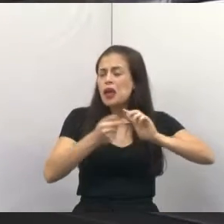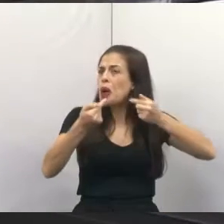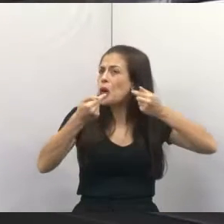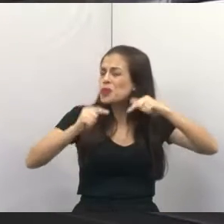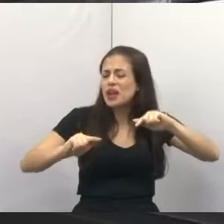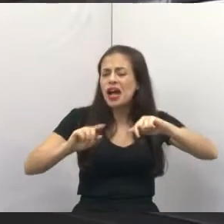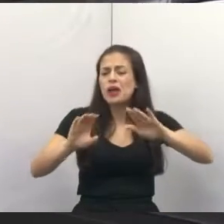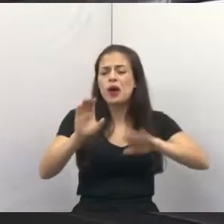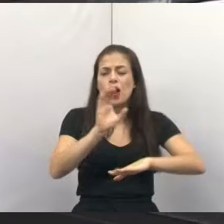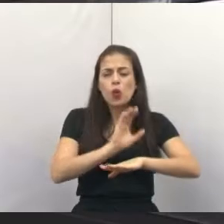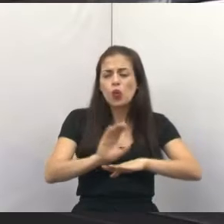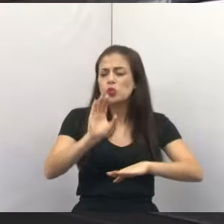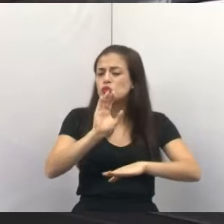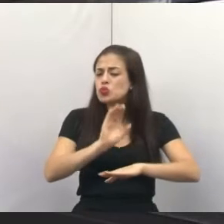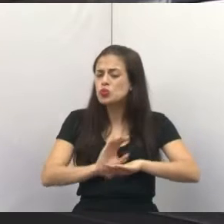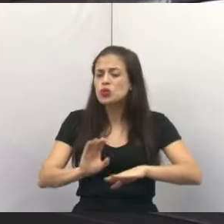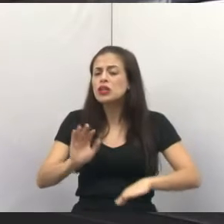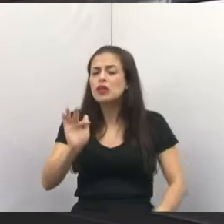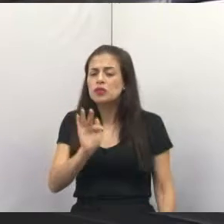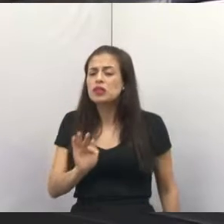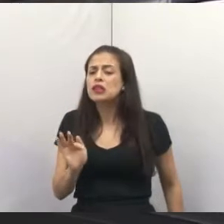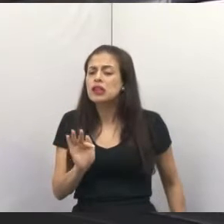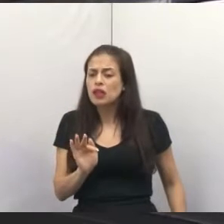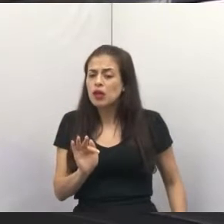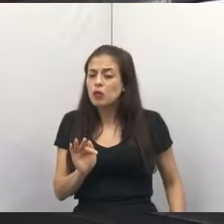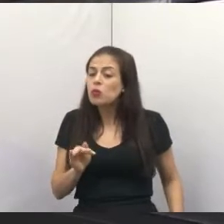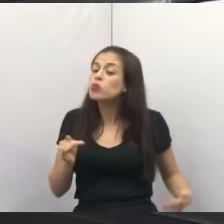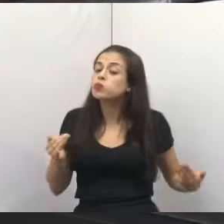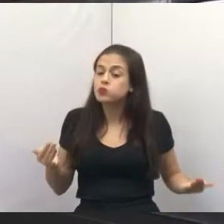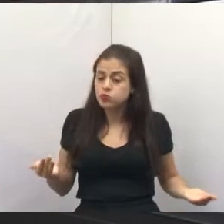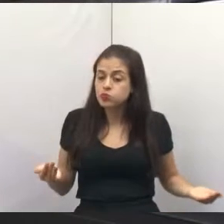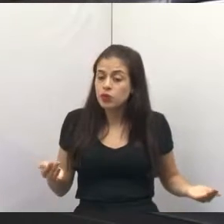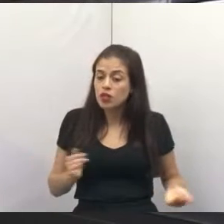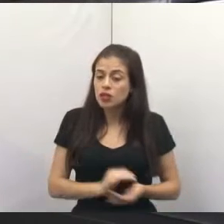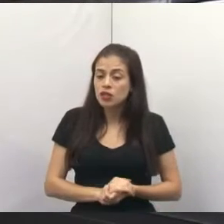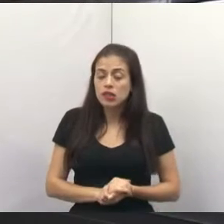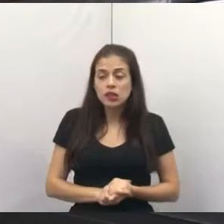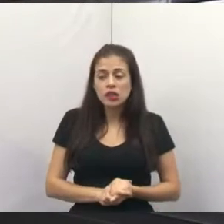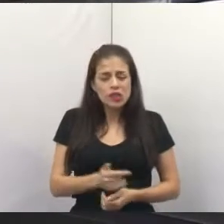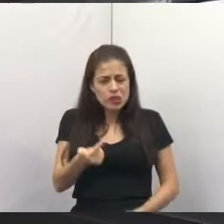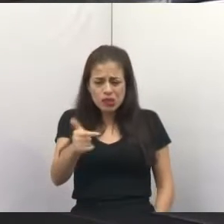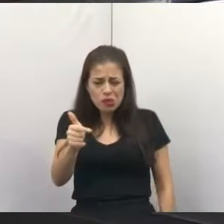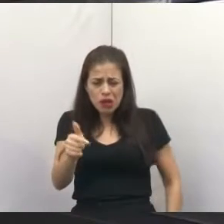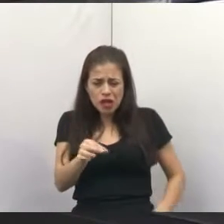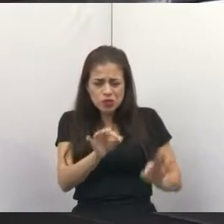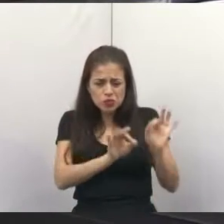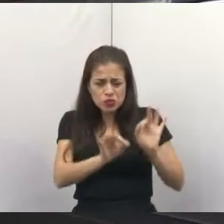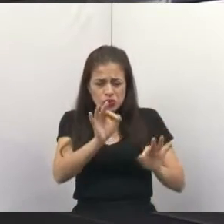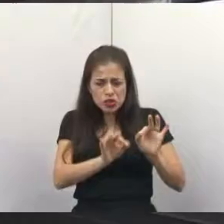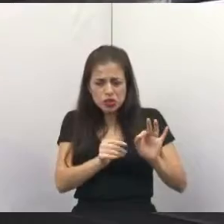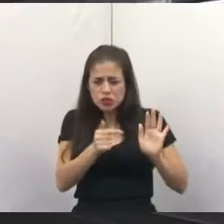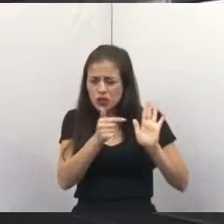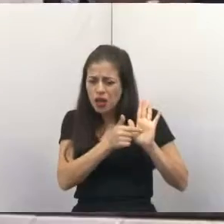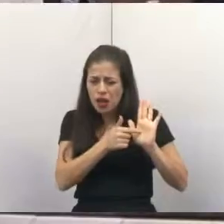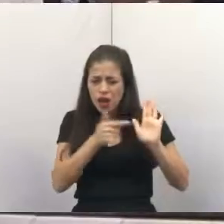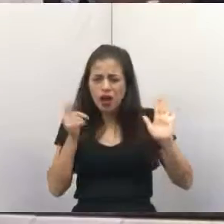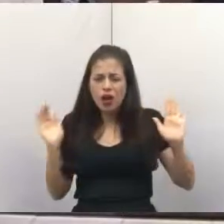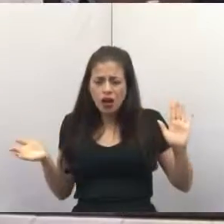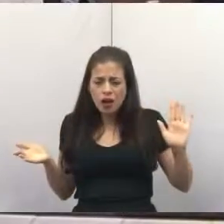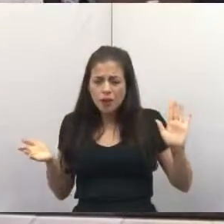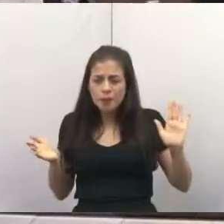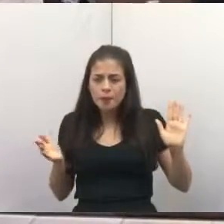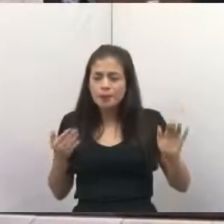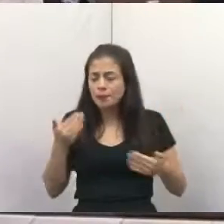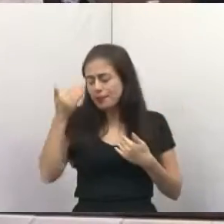indicar qual é o dispositivo legal que impede a tramitação dessa emenda. Aqui não tem nenhuma justificativa. Obrigado,